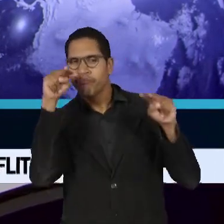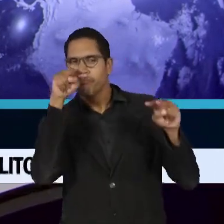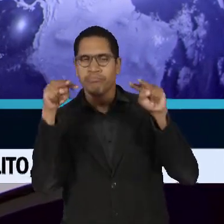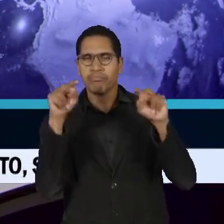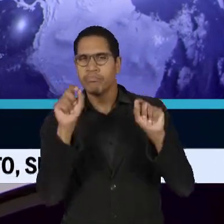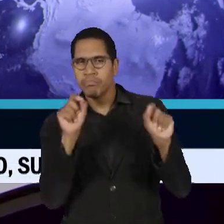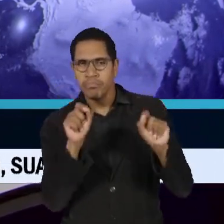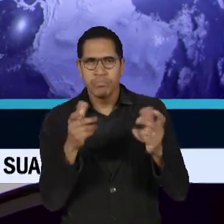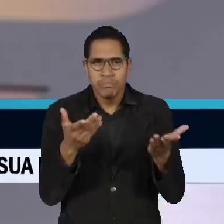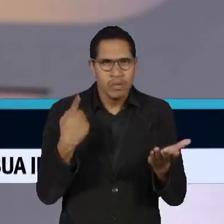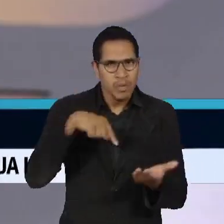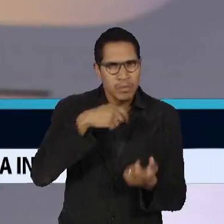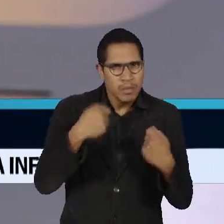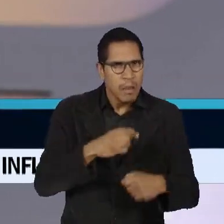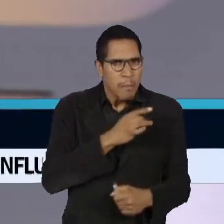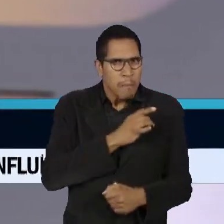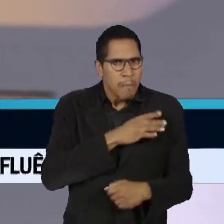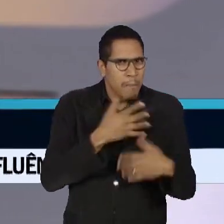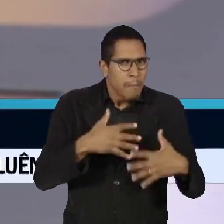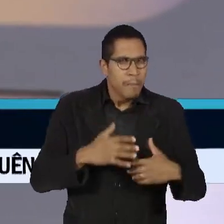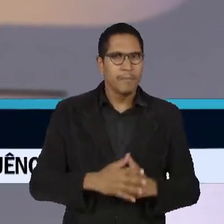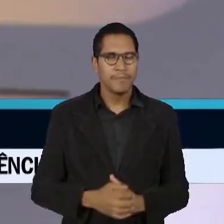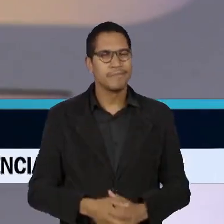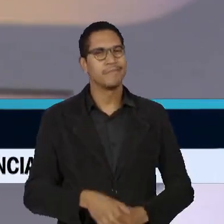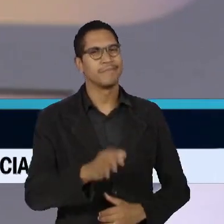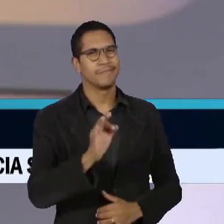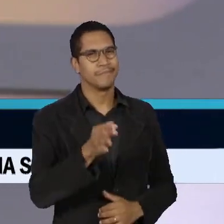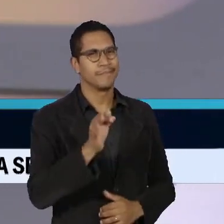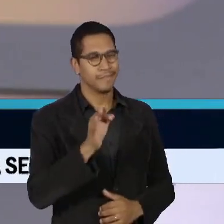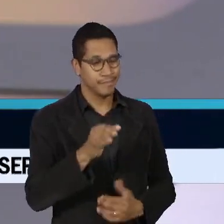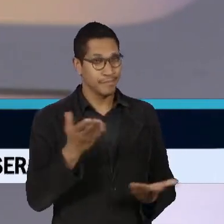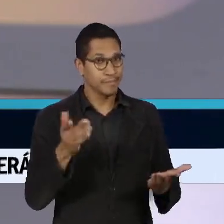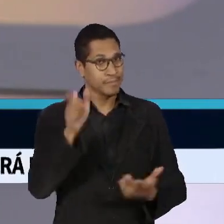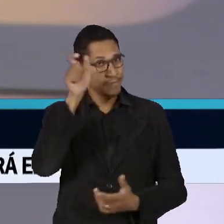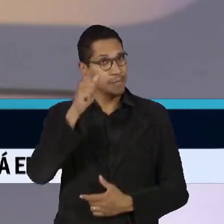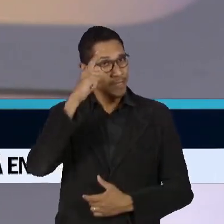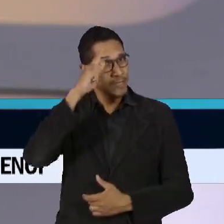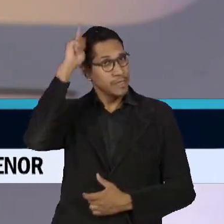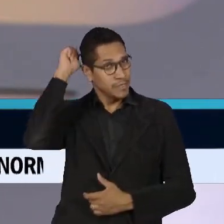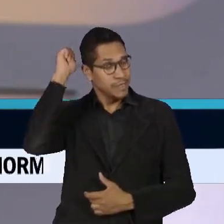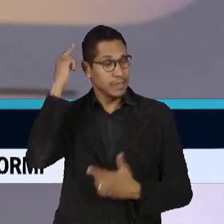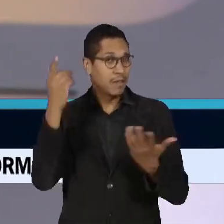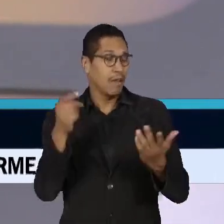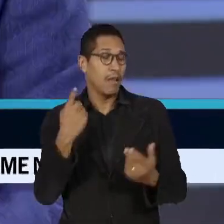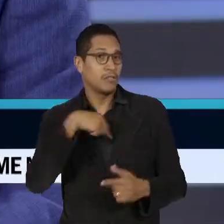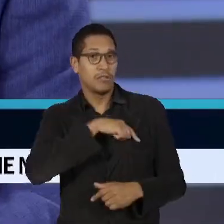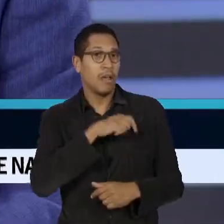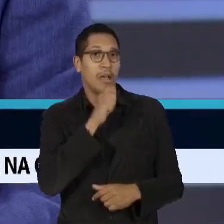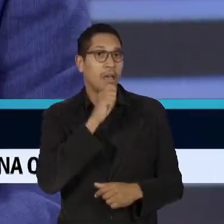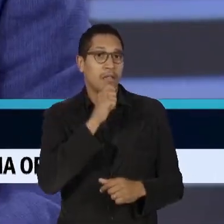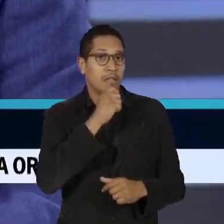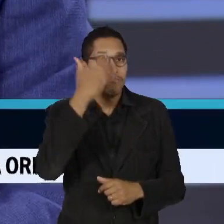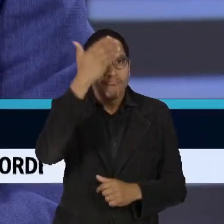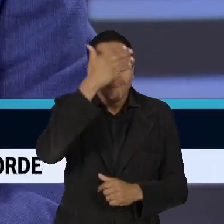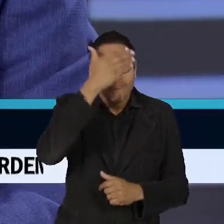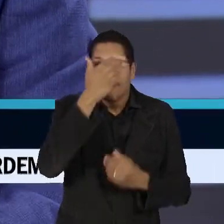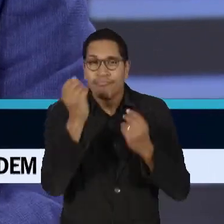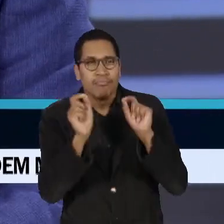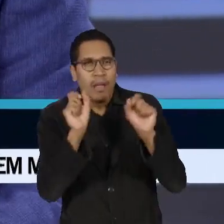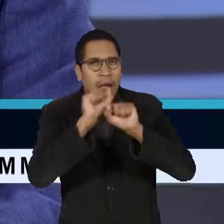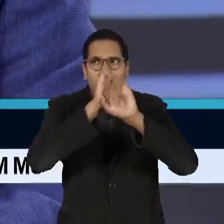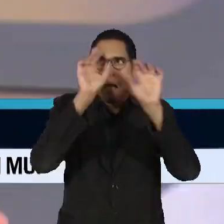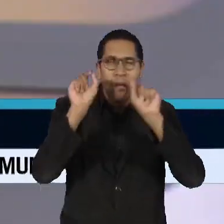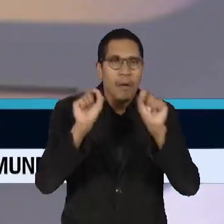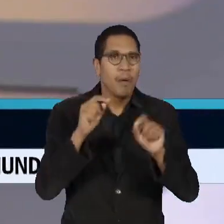a motivo para temor eu acho que sim inclusive por causa tava mencionando tudo é muito opaco a mídia inteira controlada Você tem